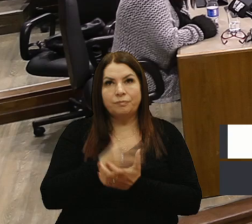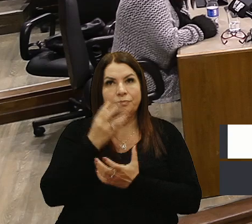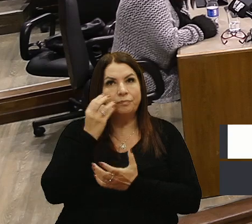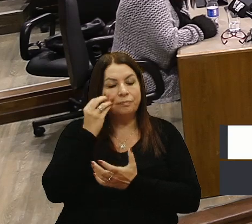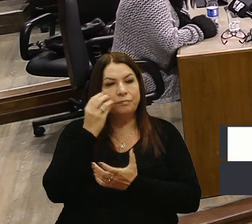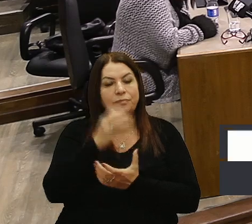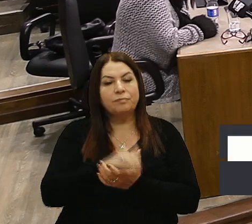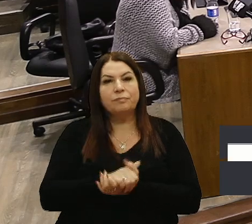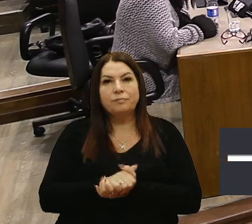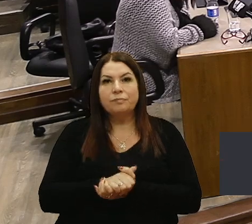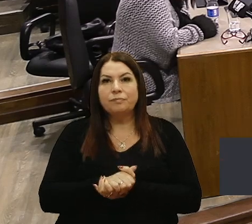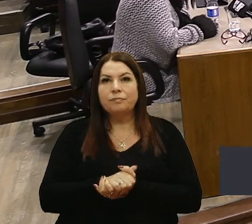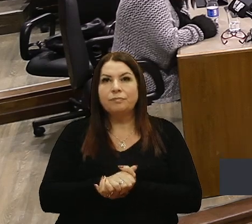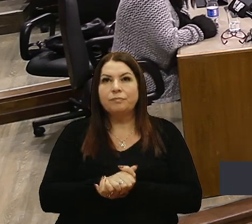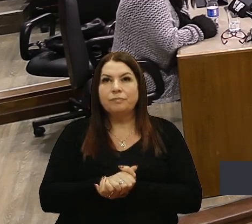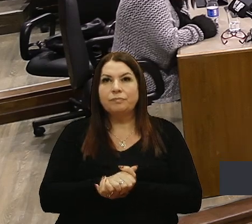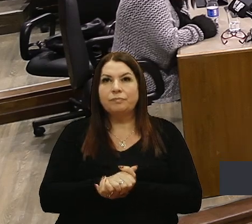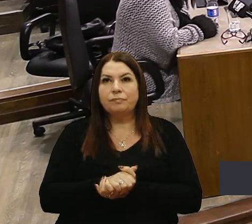Jack.